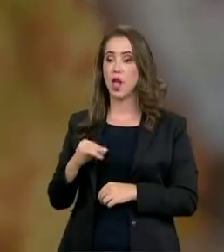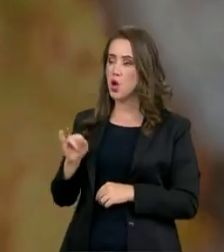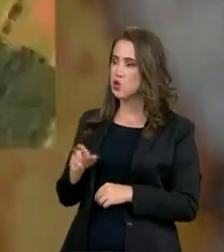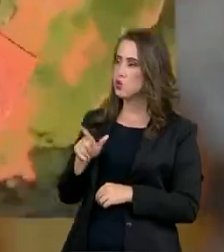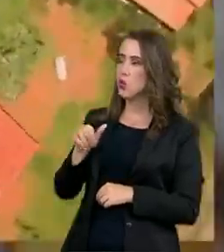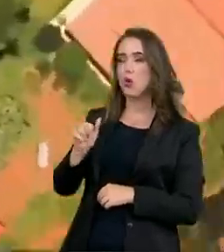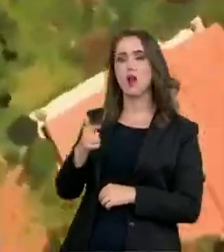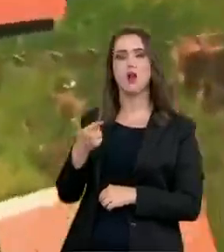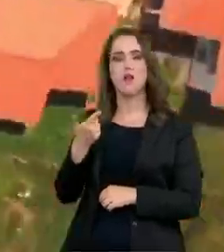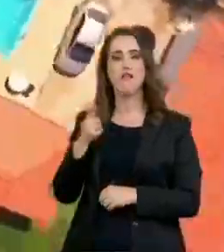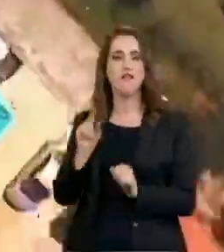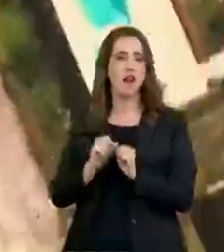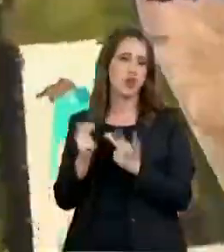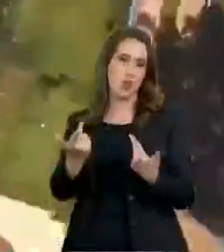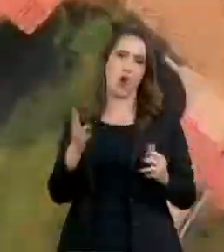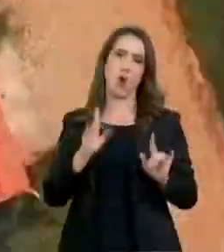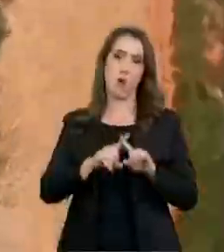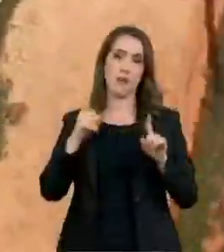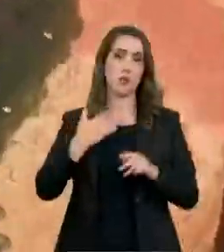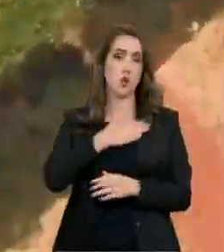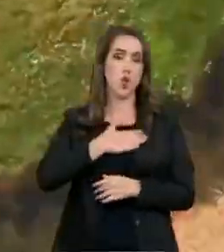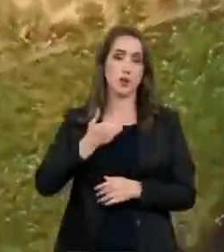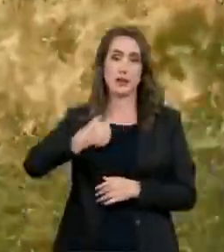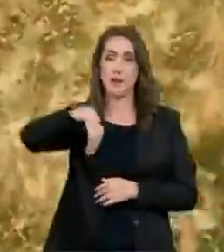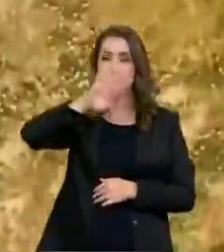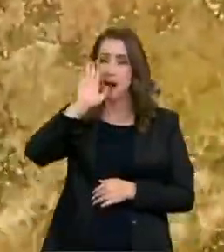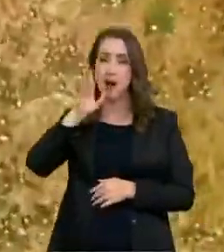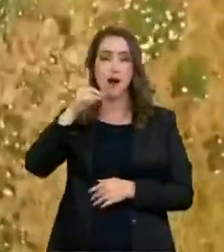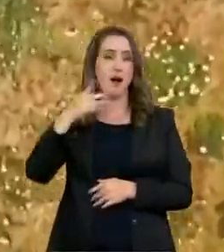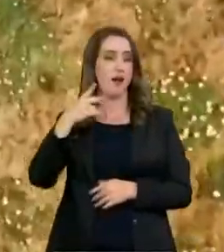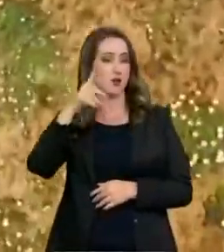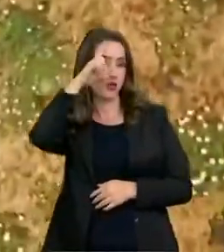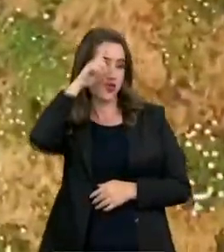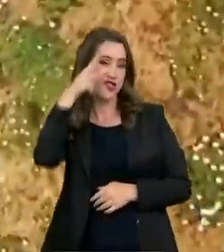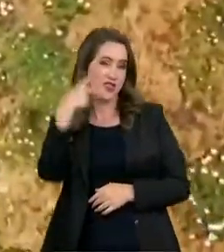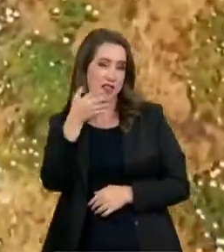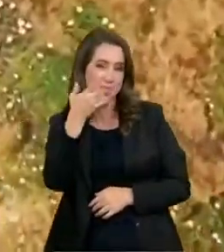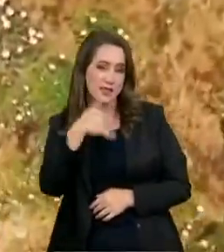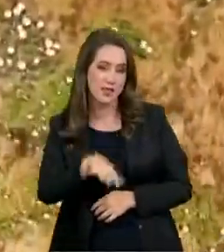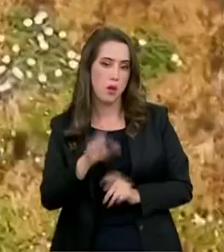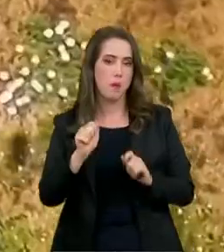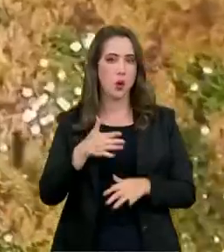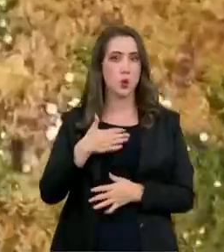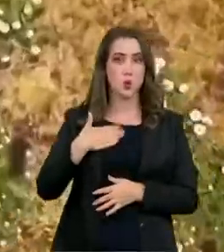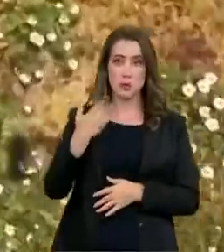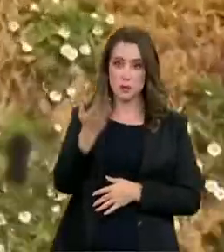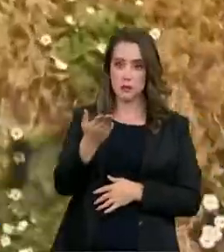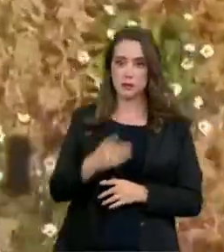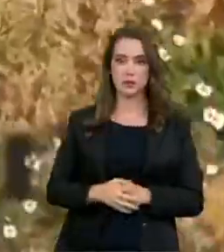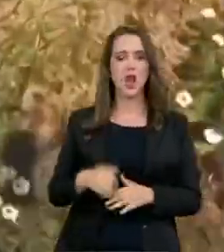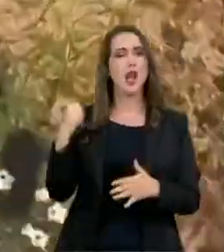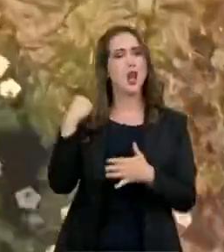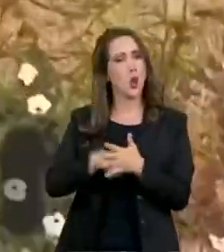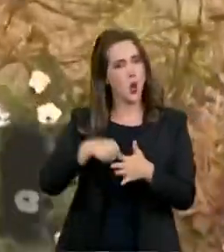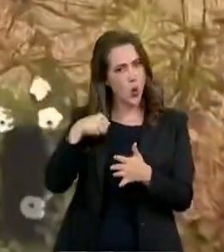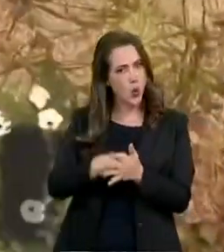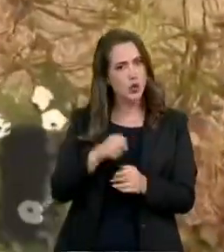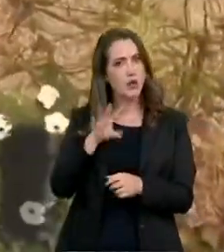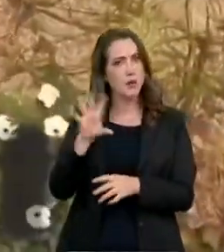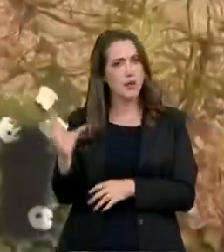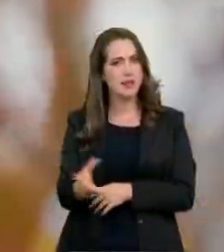isso, mas o que ela mais gosta de fazer no meio da sua rotina de criança pode até te surpreender. Ela luta pelo